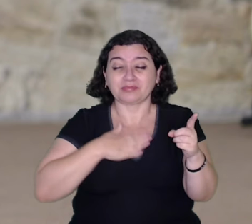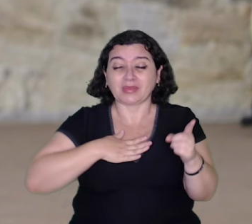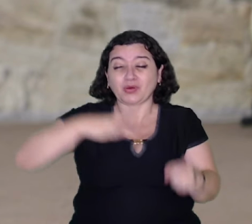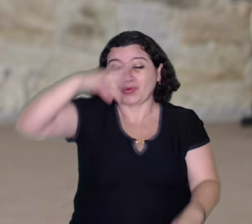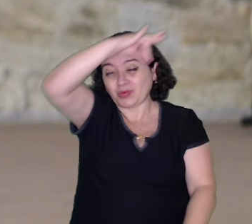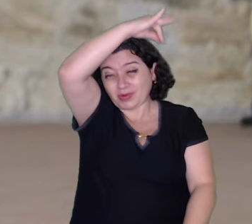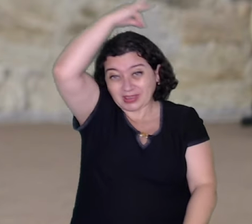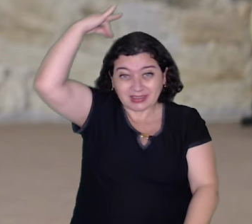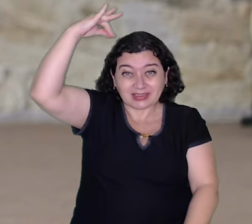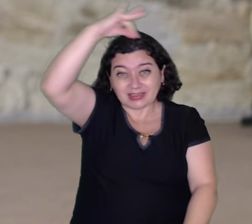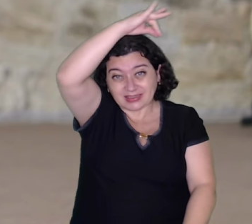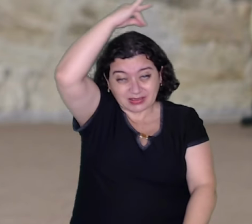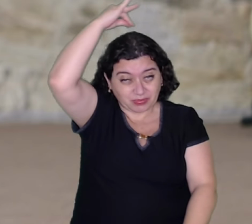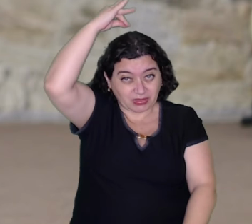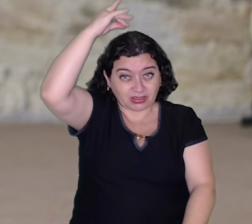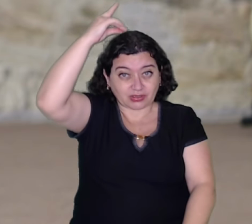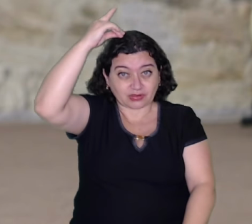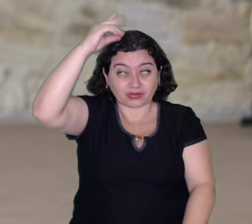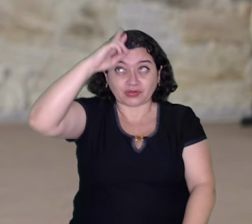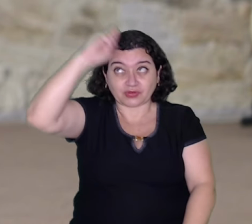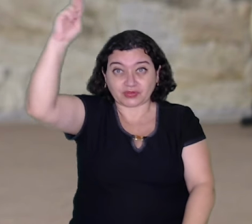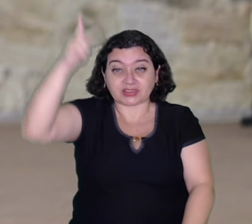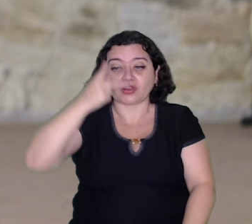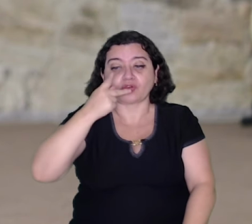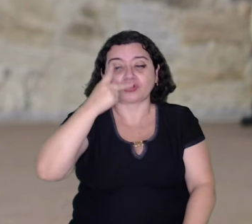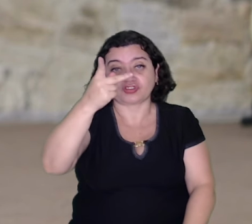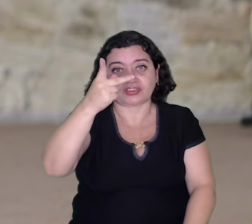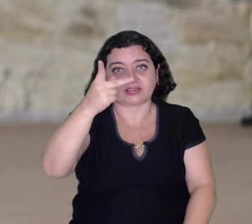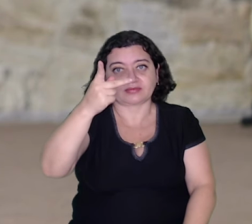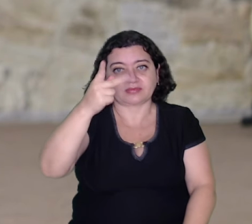espírito, diz o Senhor dos Exércitos.